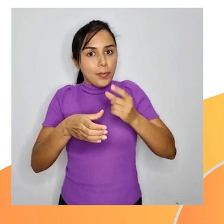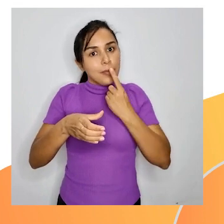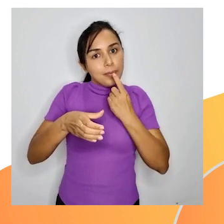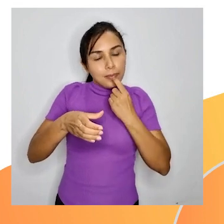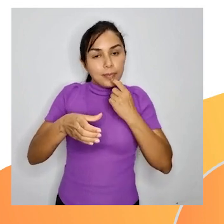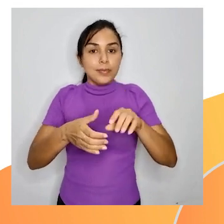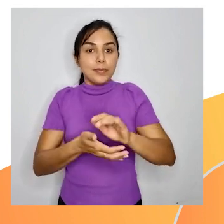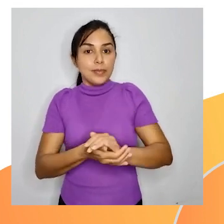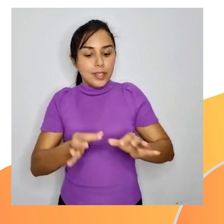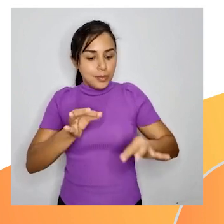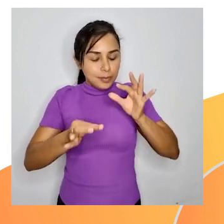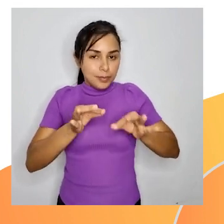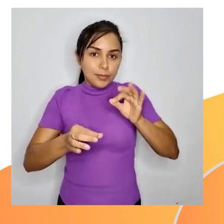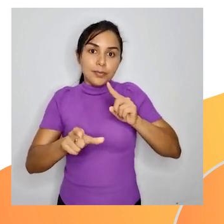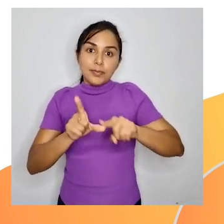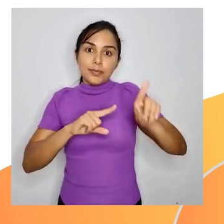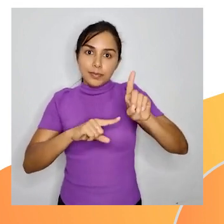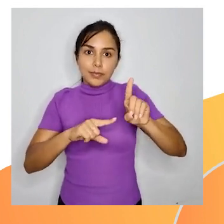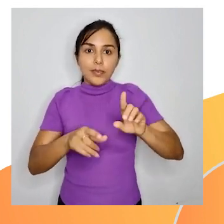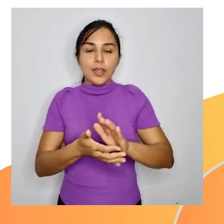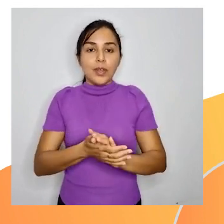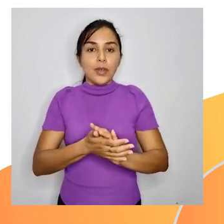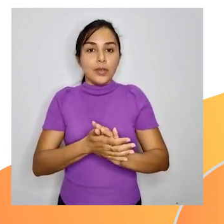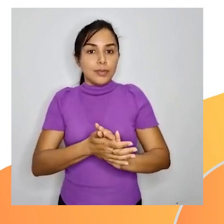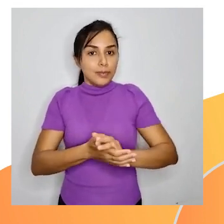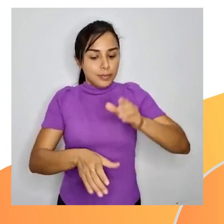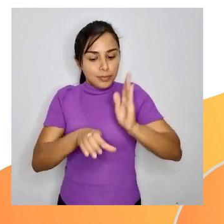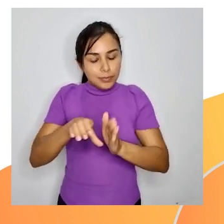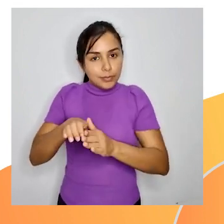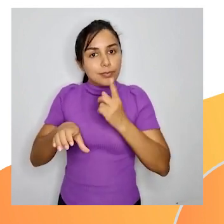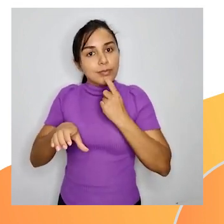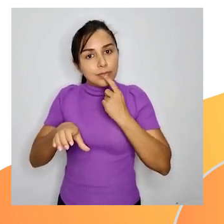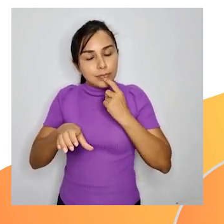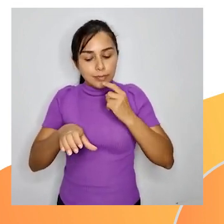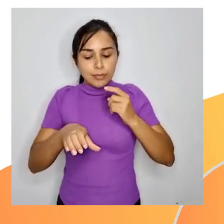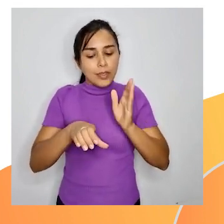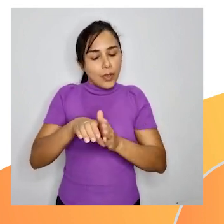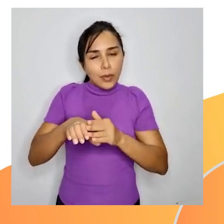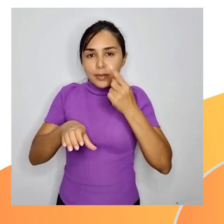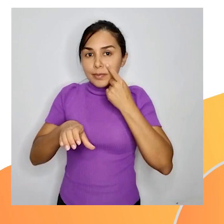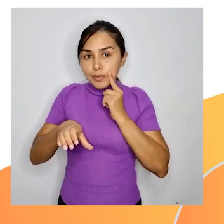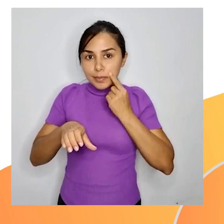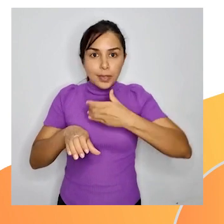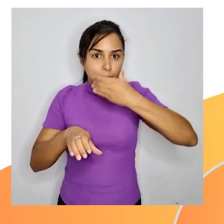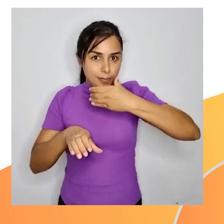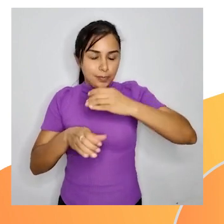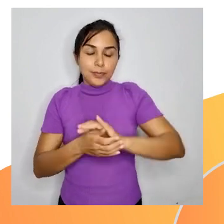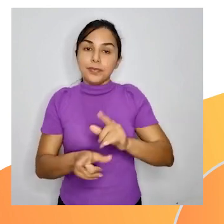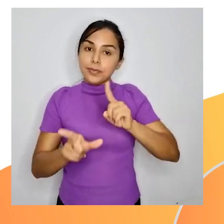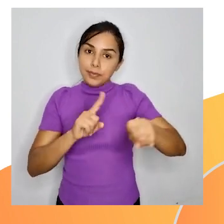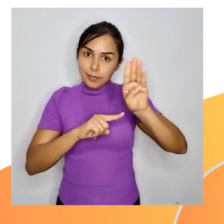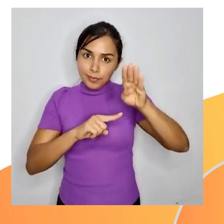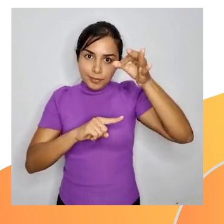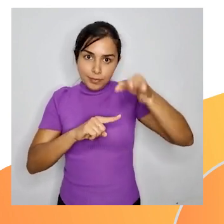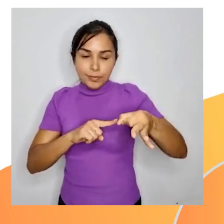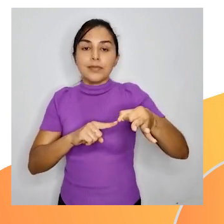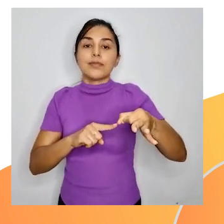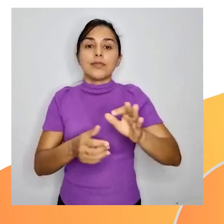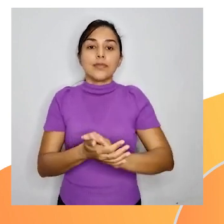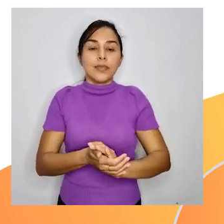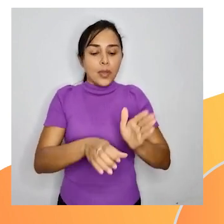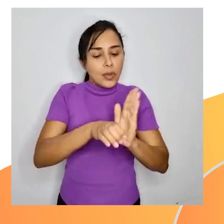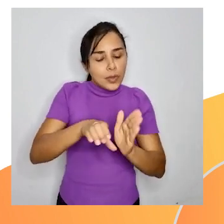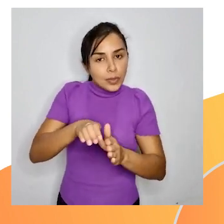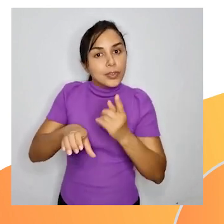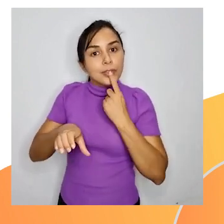Ou letra D, tomate, cebola e maçã. Qual é a nossa resposta correta? Letra B, tomate,